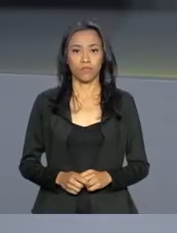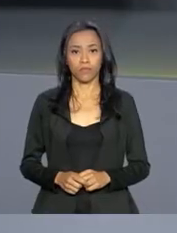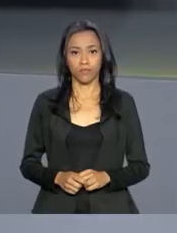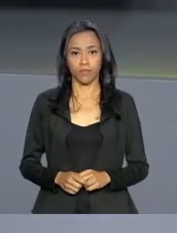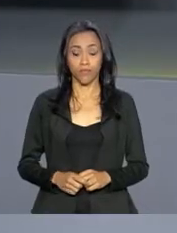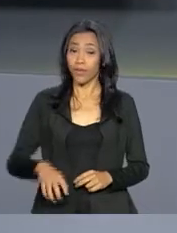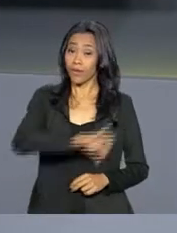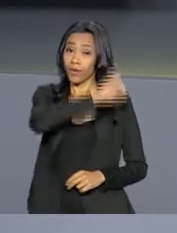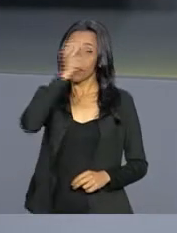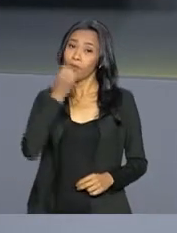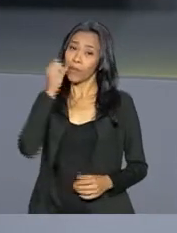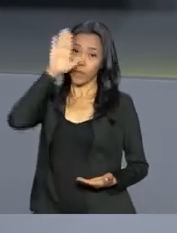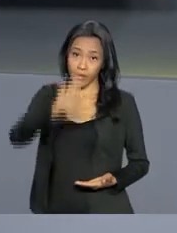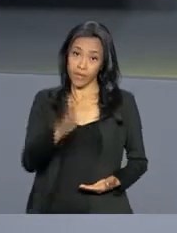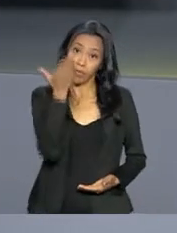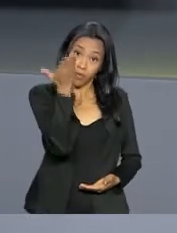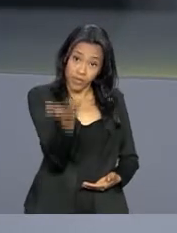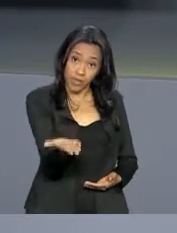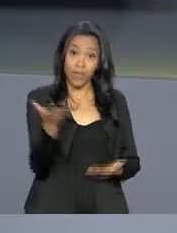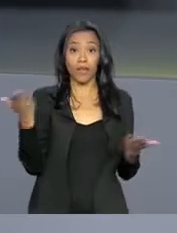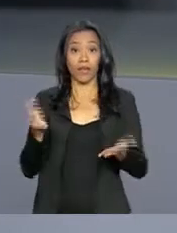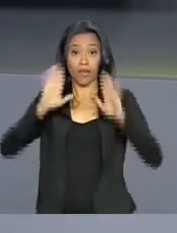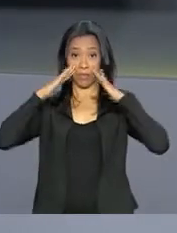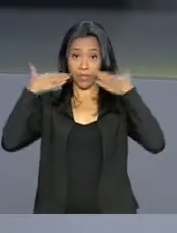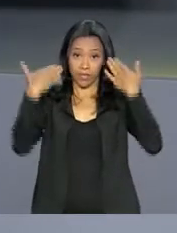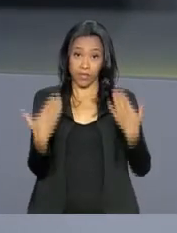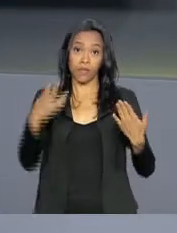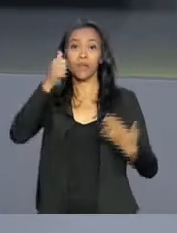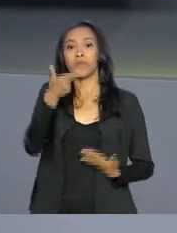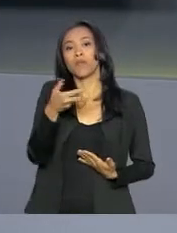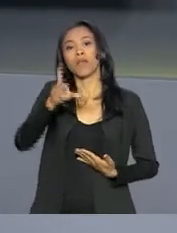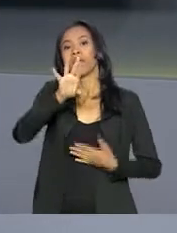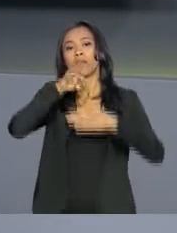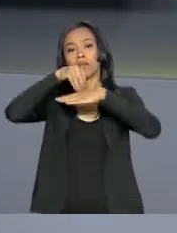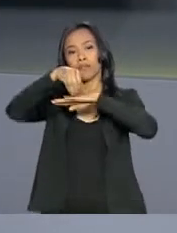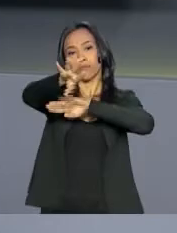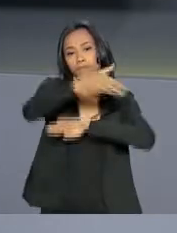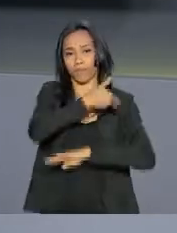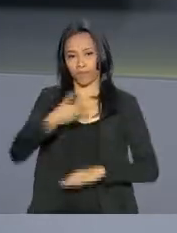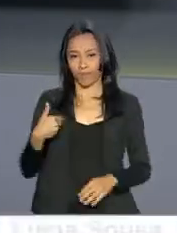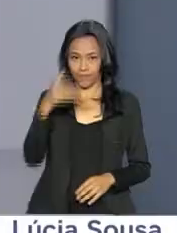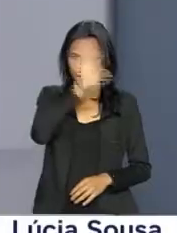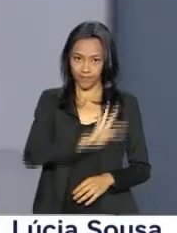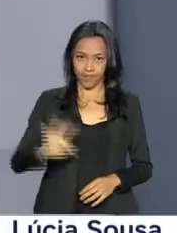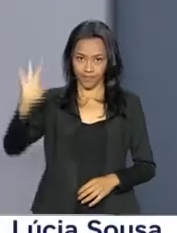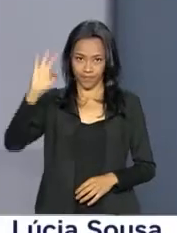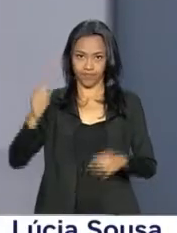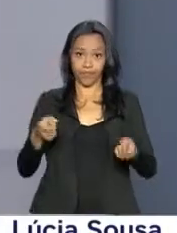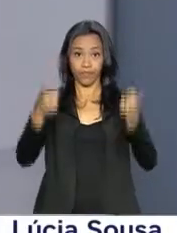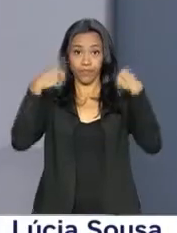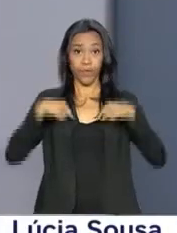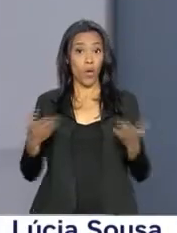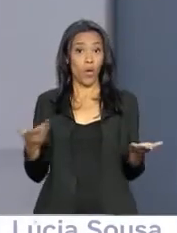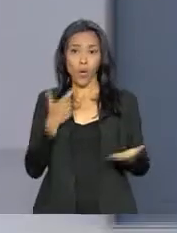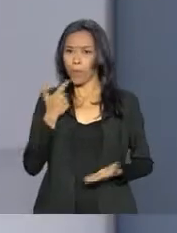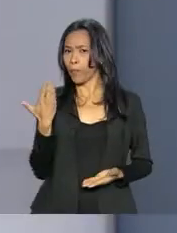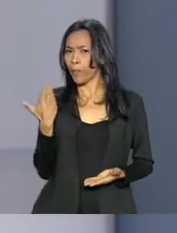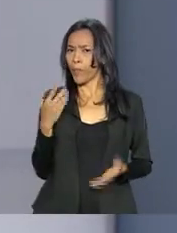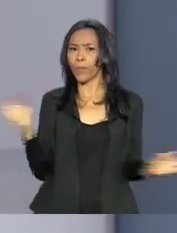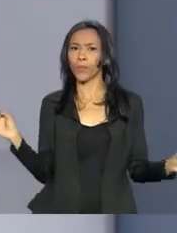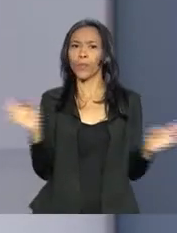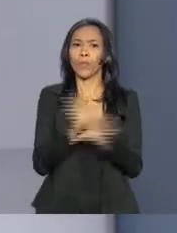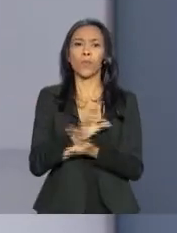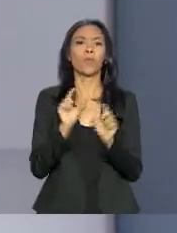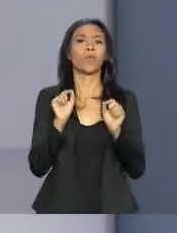olá boa tarde pra você no ar o repórter mbr com as notícias do governo federal terminou agora há pouco uma audiência